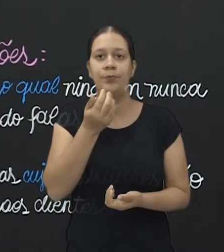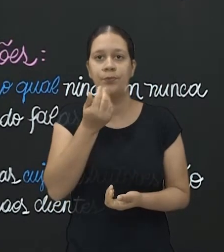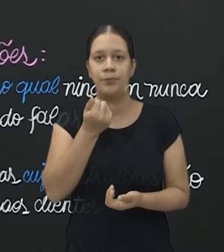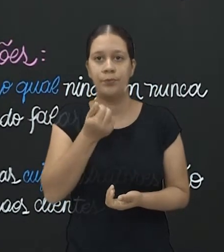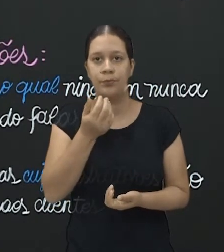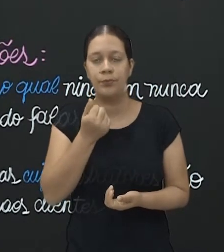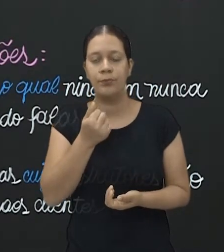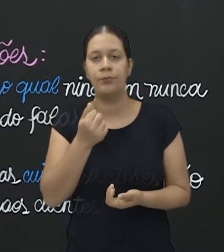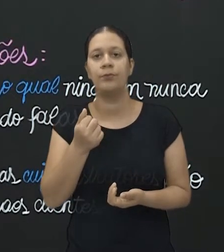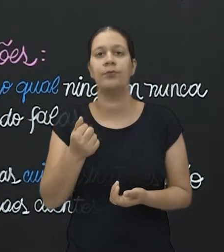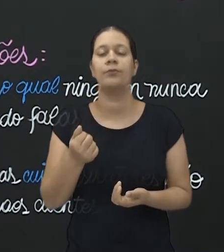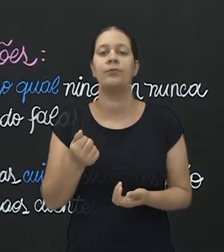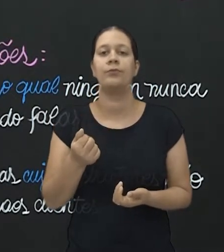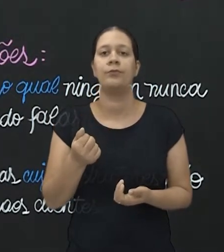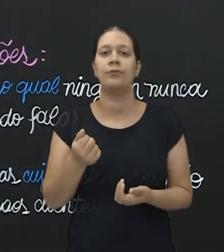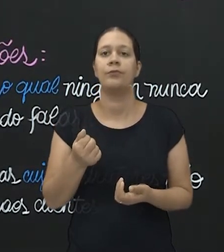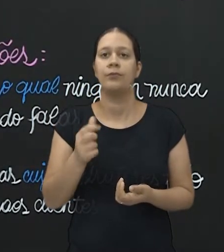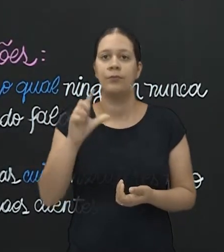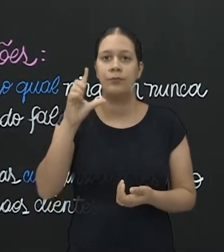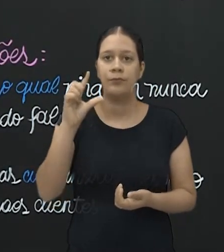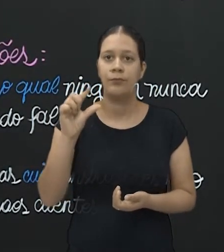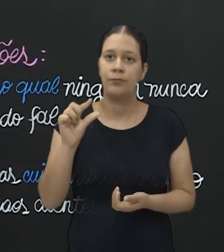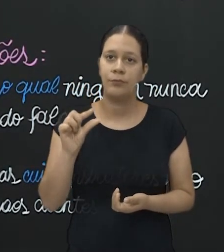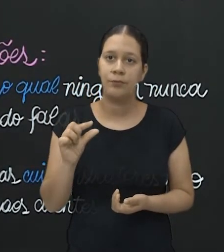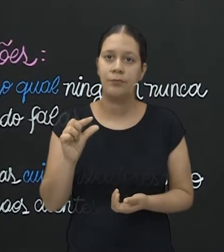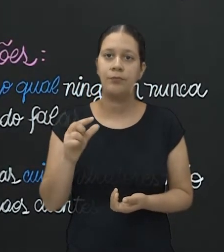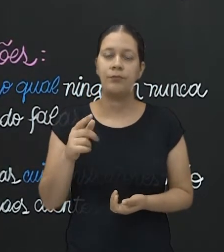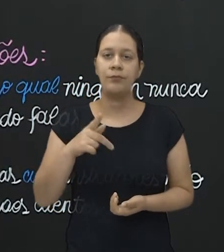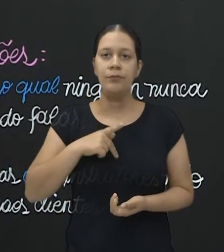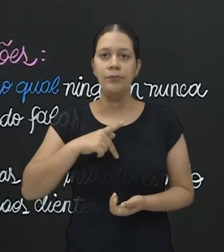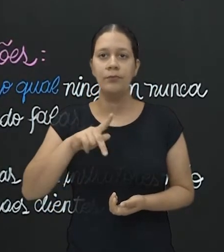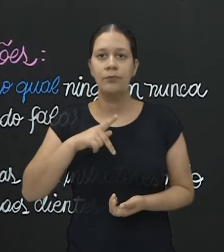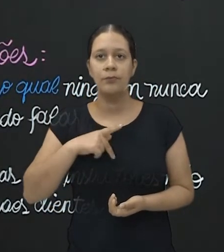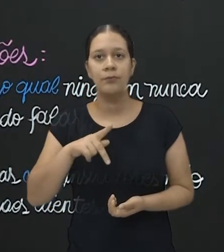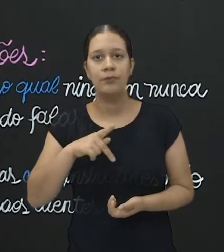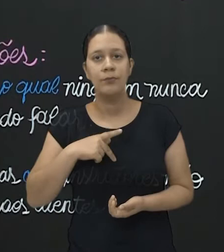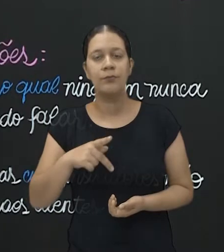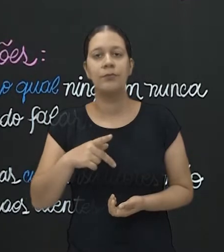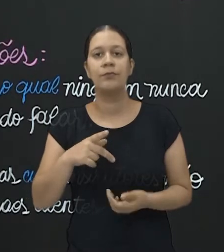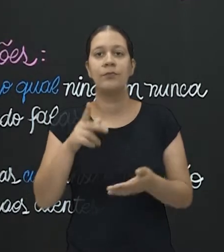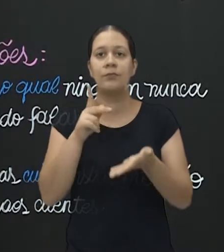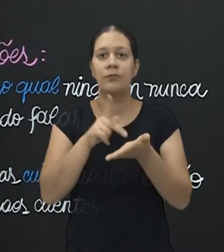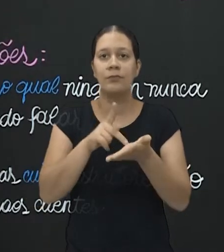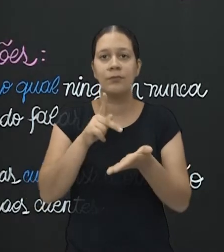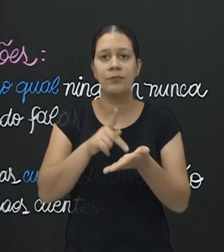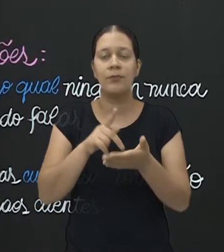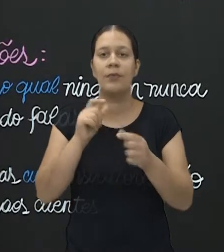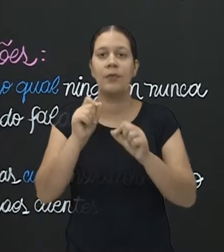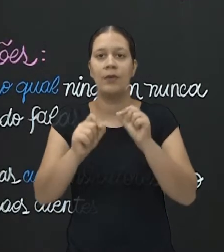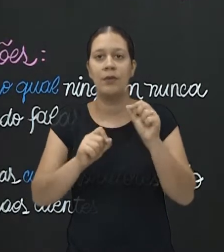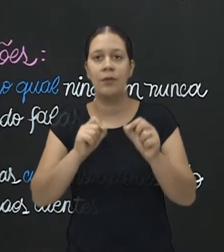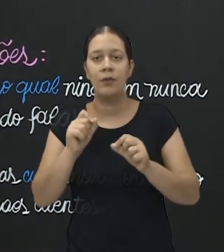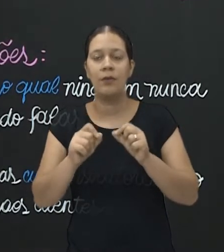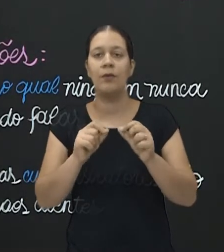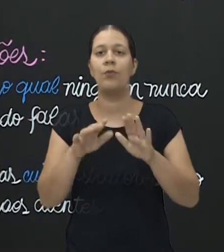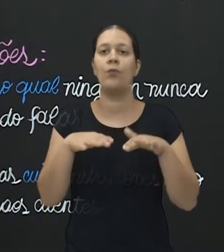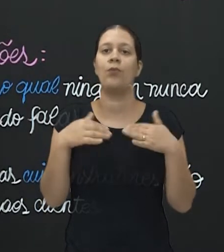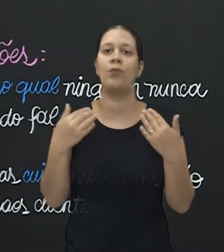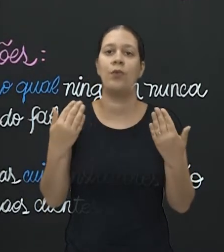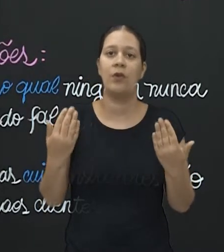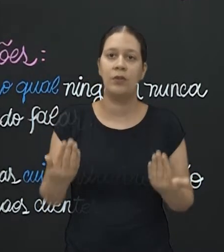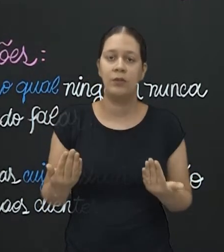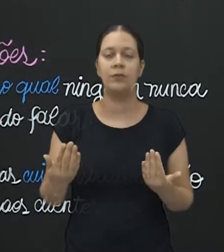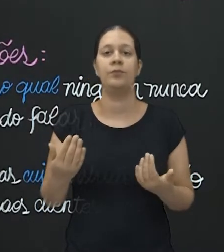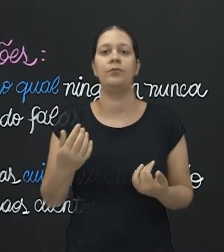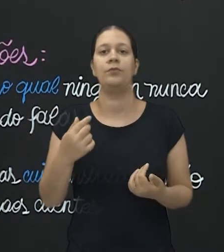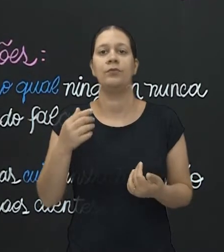há construções que são menos comuns na língua, porque os pronomes relativos mais comuns, de fato, são o que, quem, o qual, as quais, e já